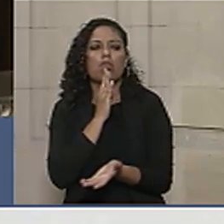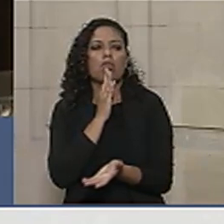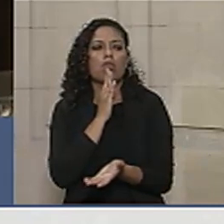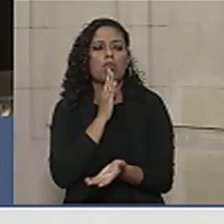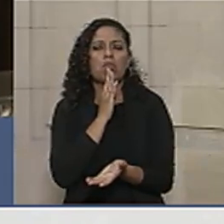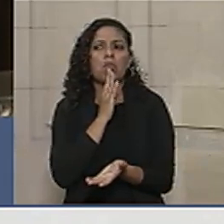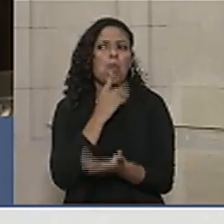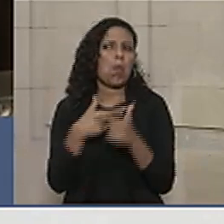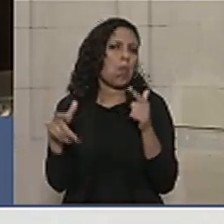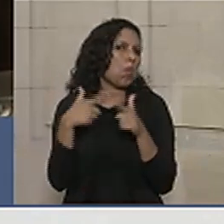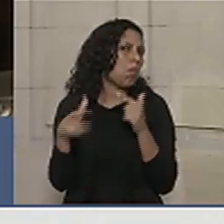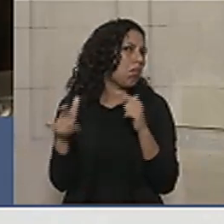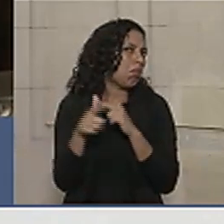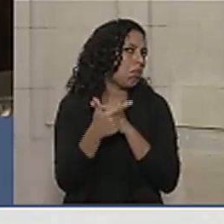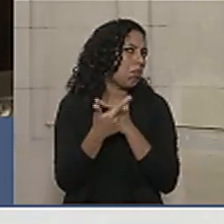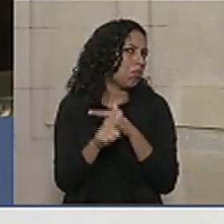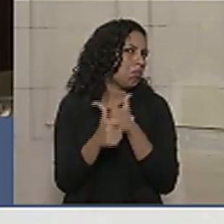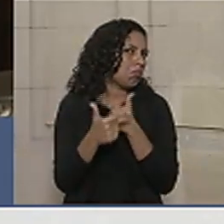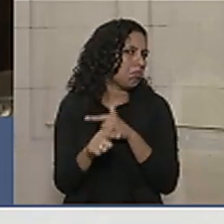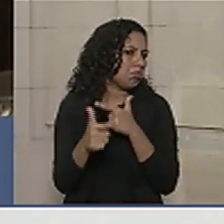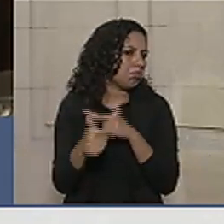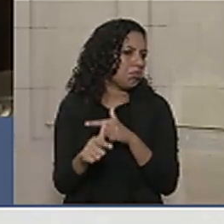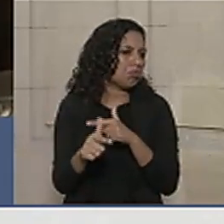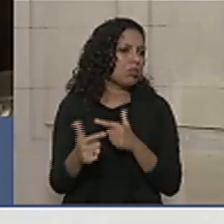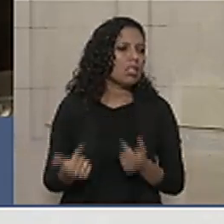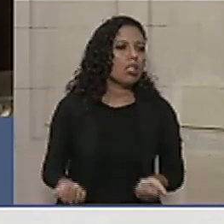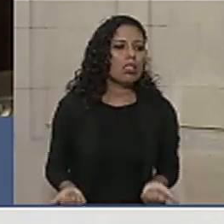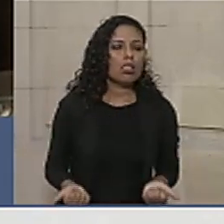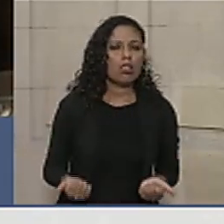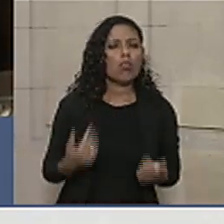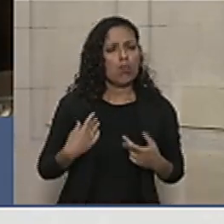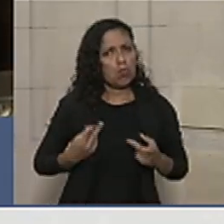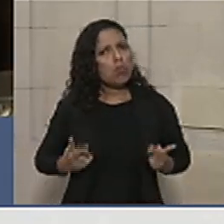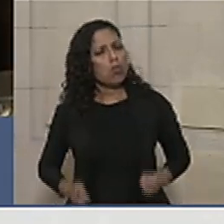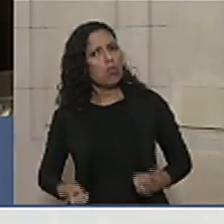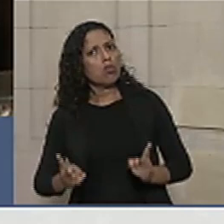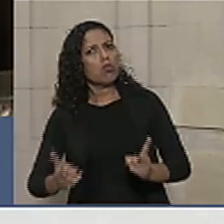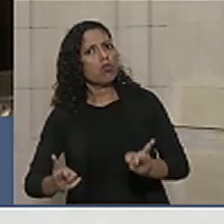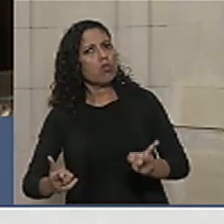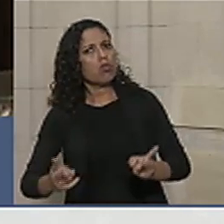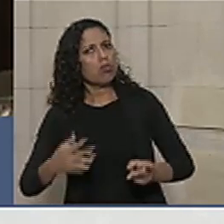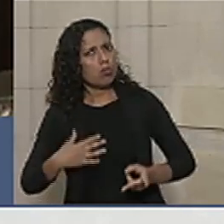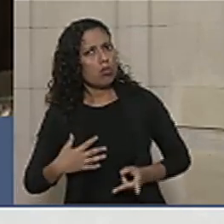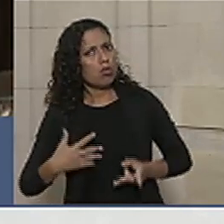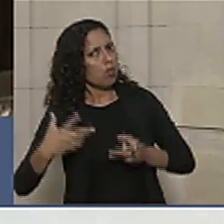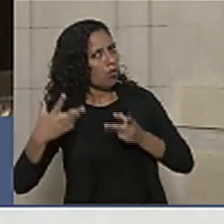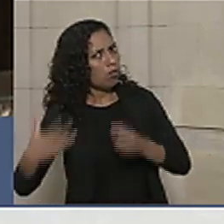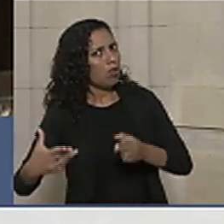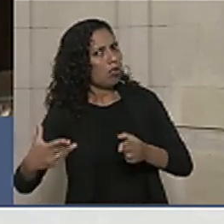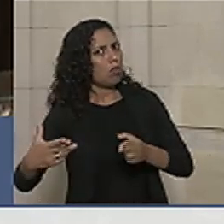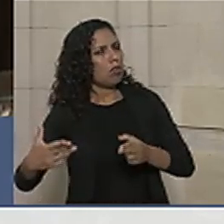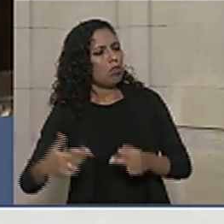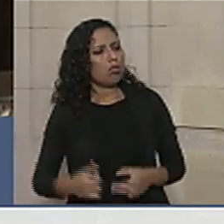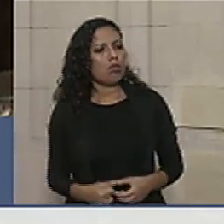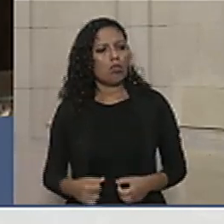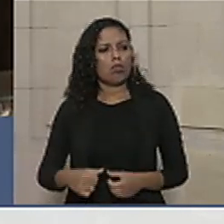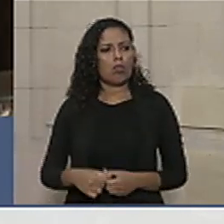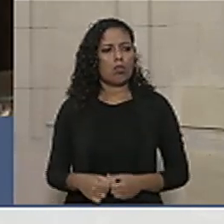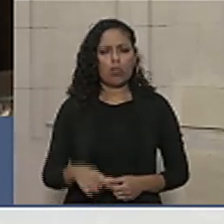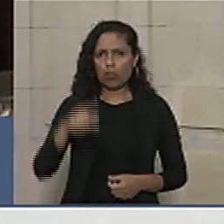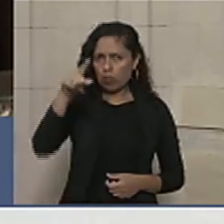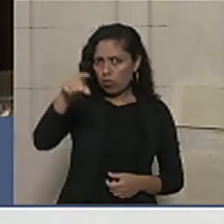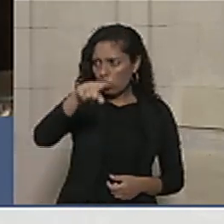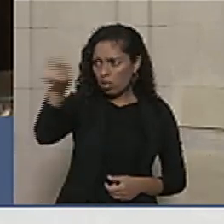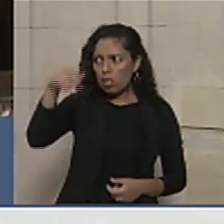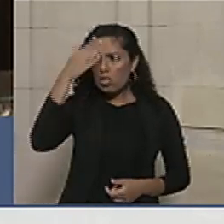Não vejo nenhum problema. E assim procedo, e Vossa Excelência já foi